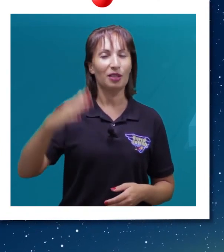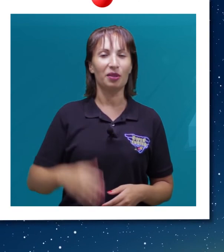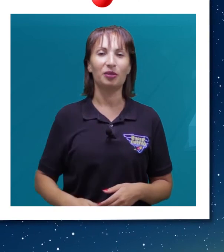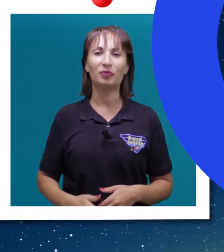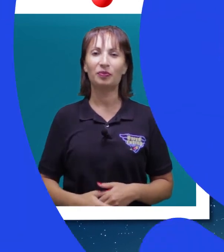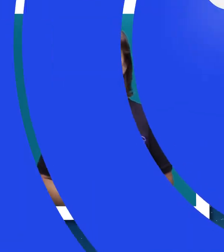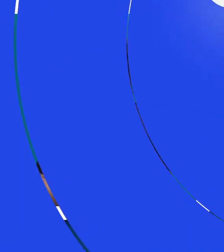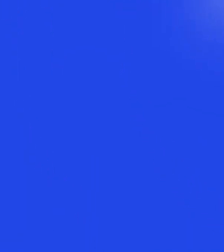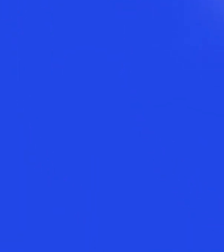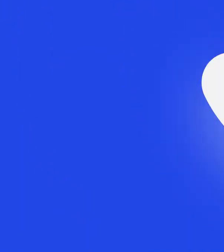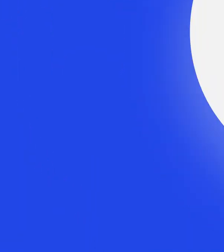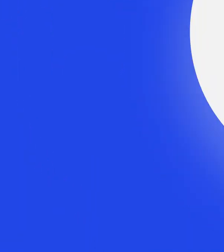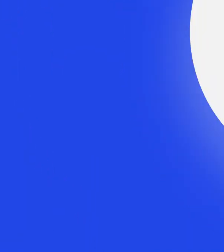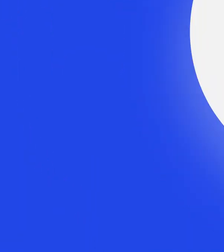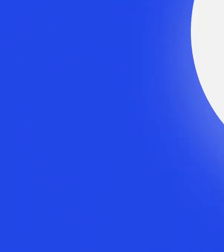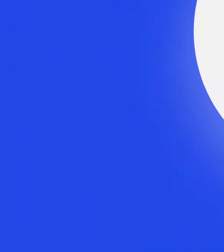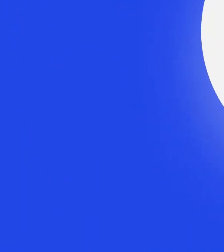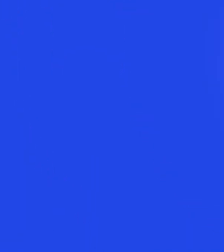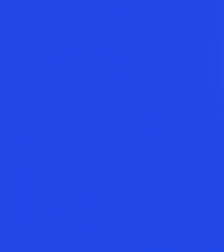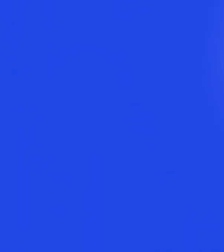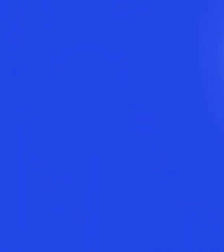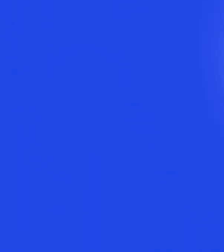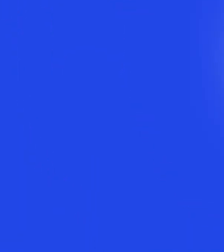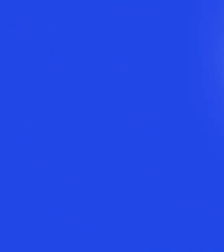até a próxima a